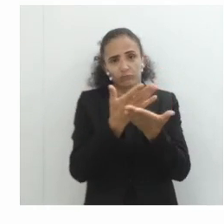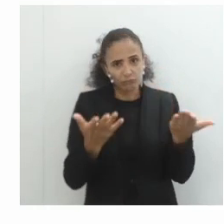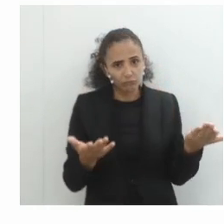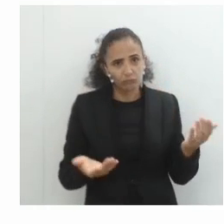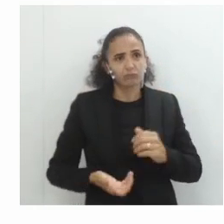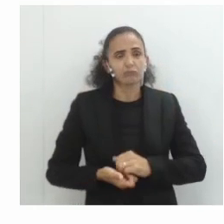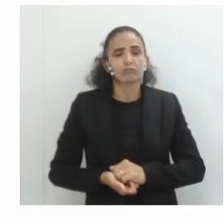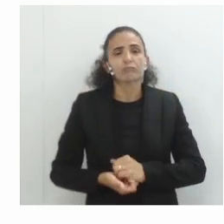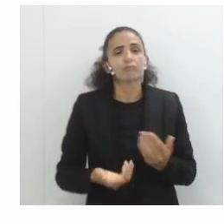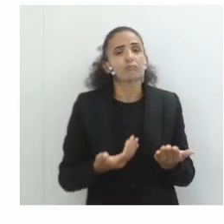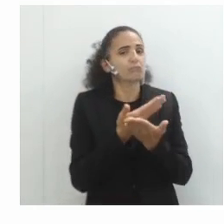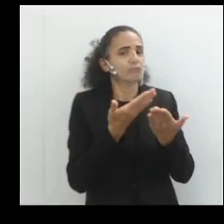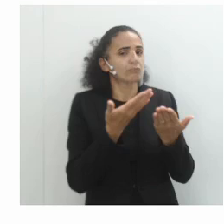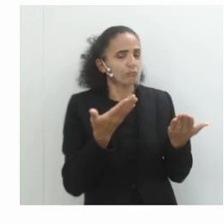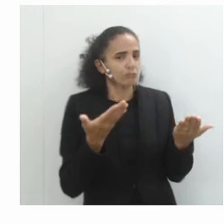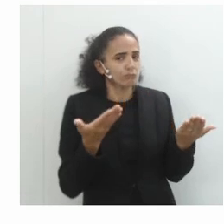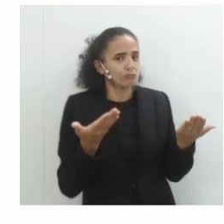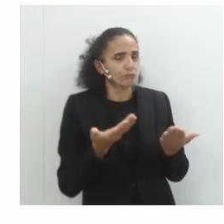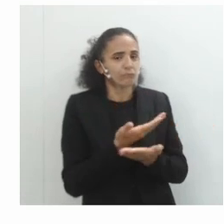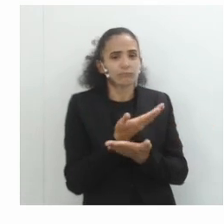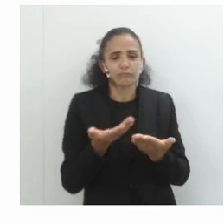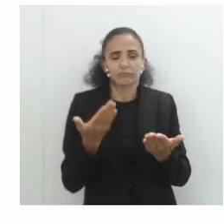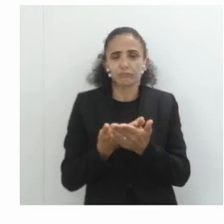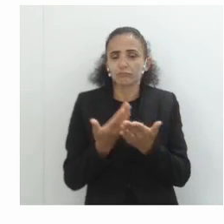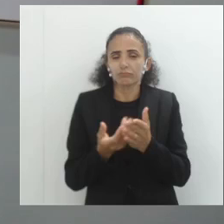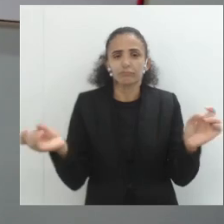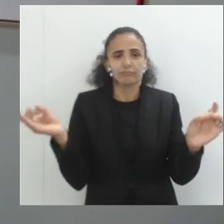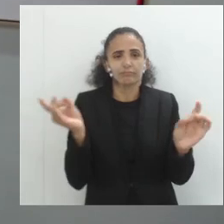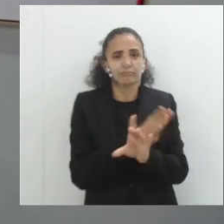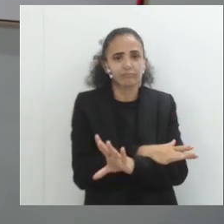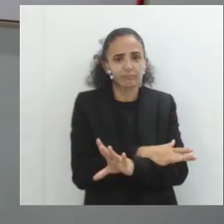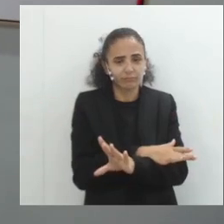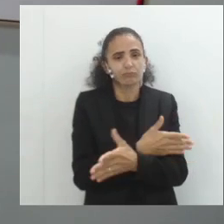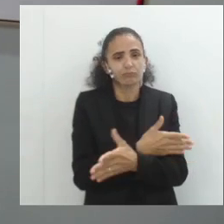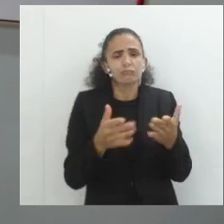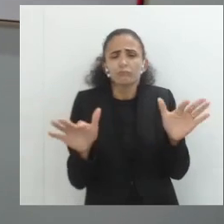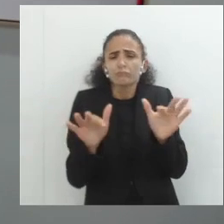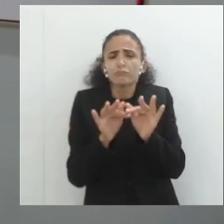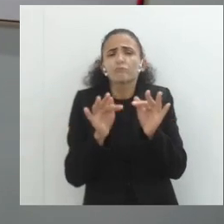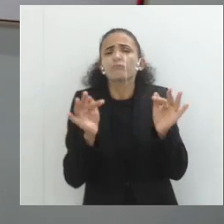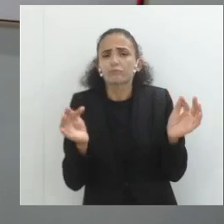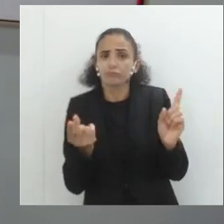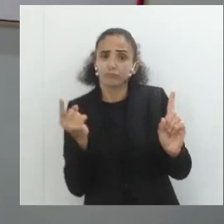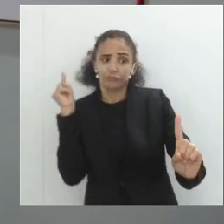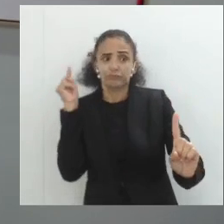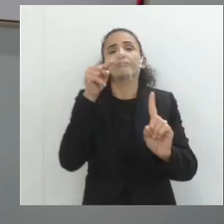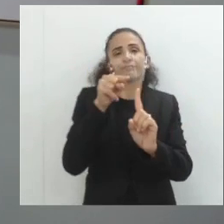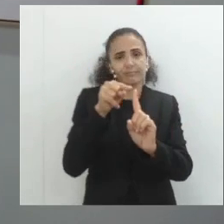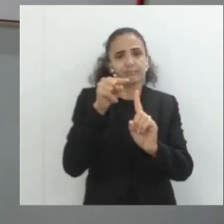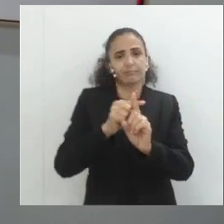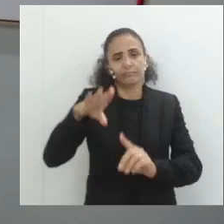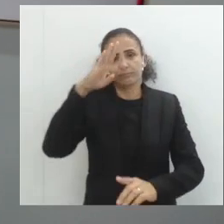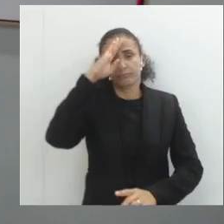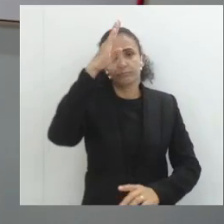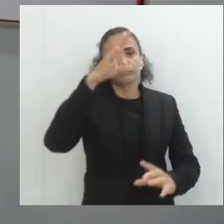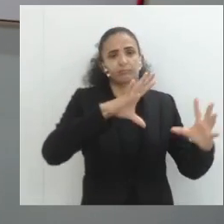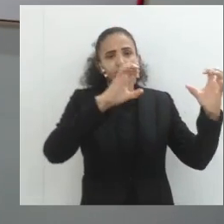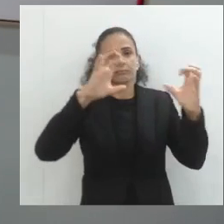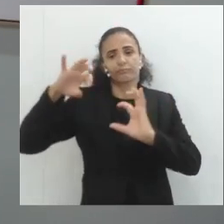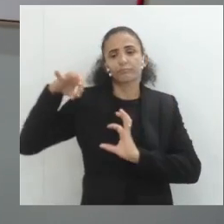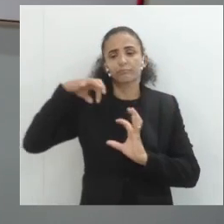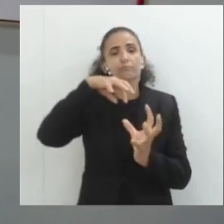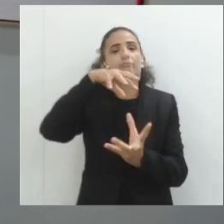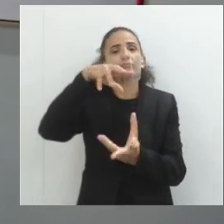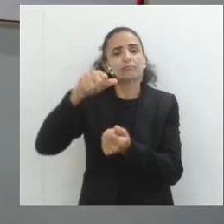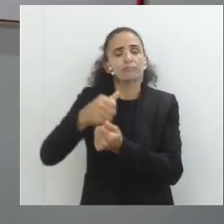gente? Então, nossa aula termina aqui. Eu trouxe de forma bem pontual os principais conflitos